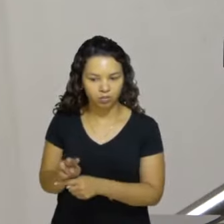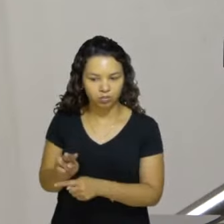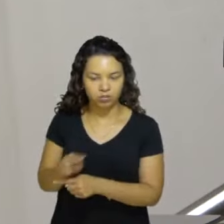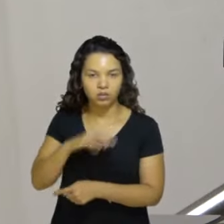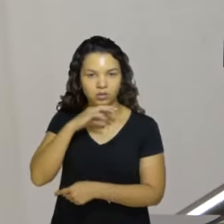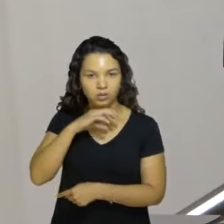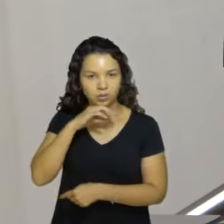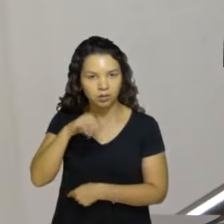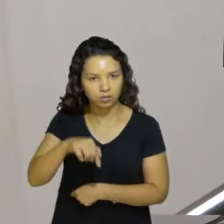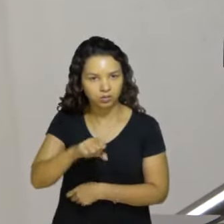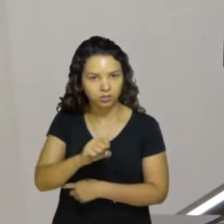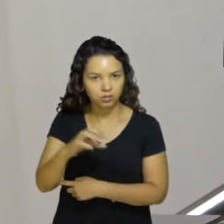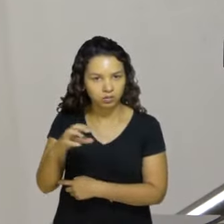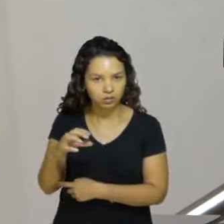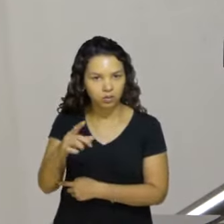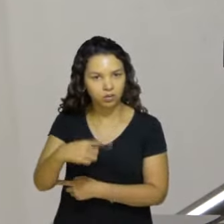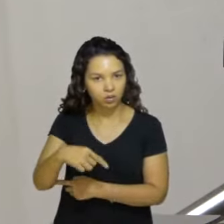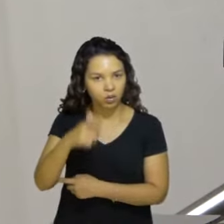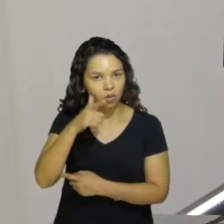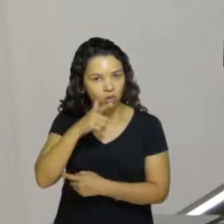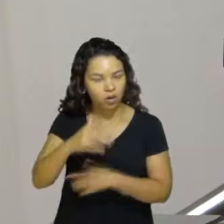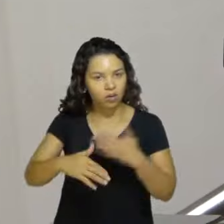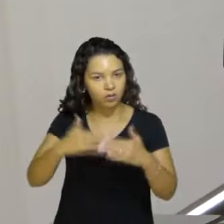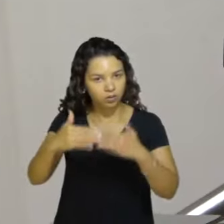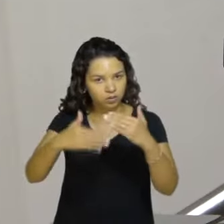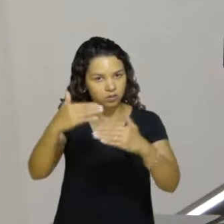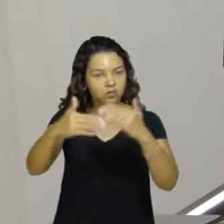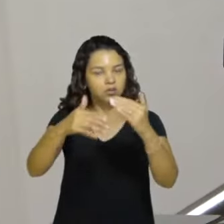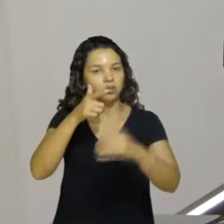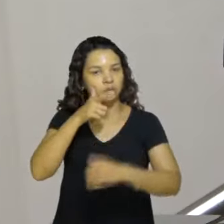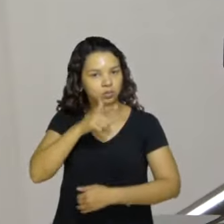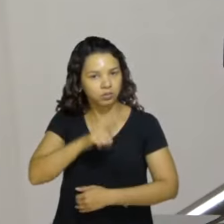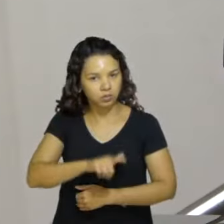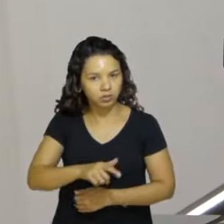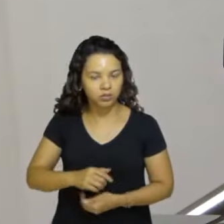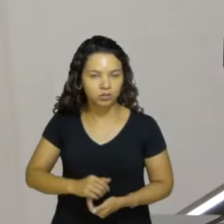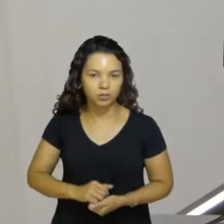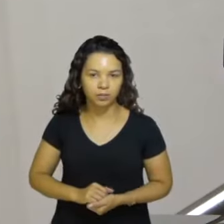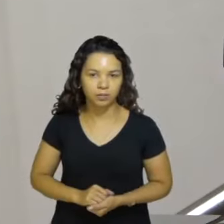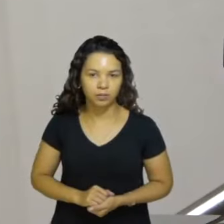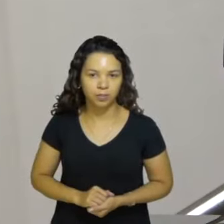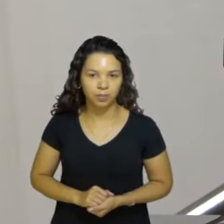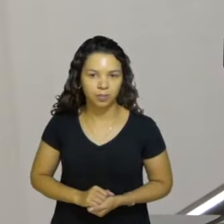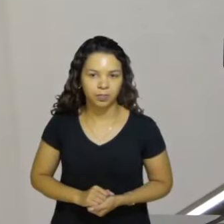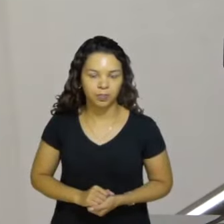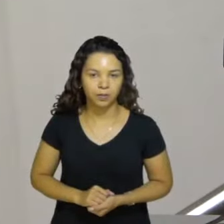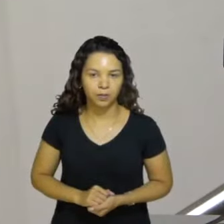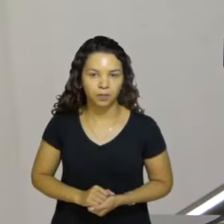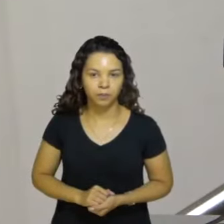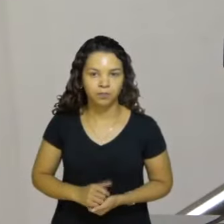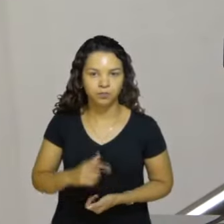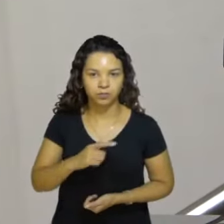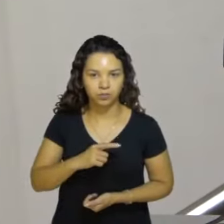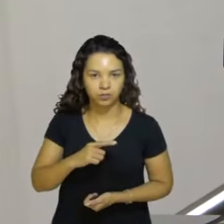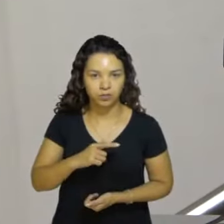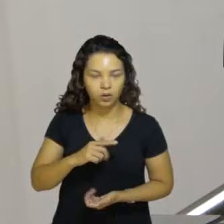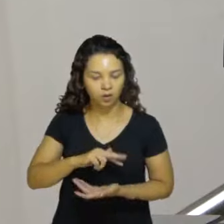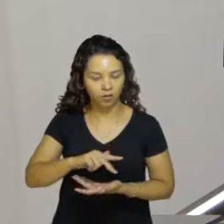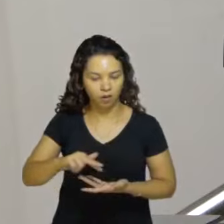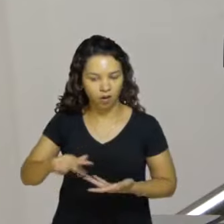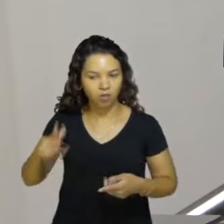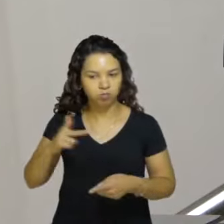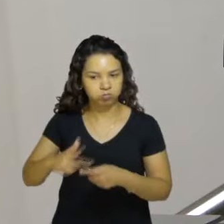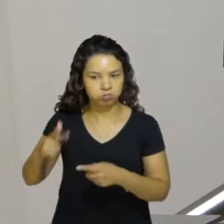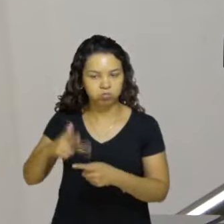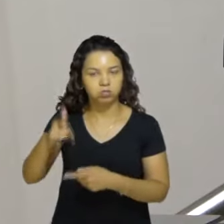que nós já conseguimos, deputado Emerson, avançar bastante. Nós conseguimos êxitos de grande magnitude, como